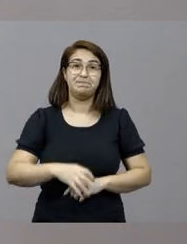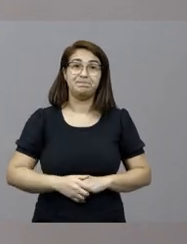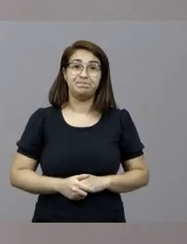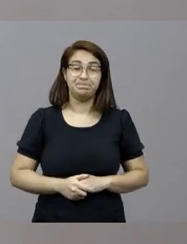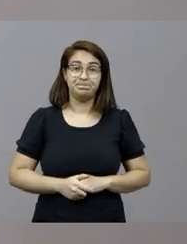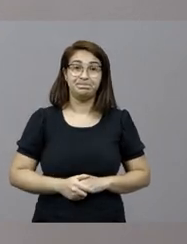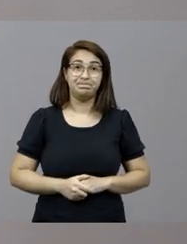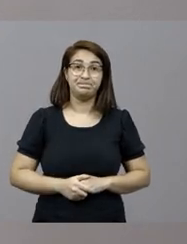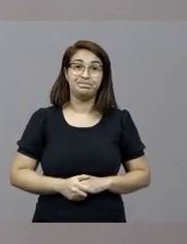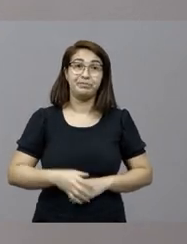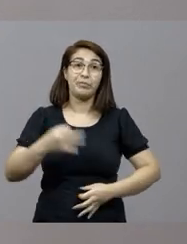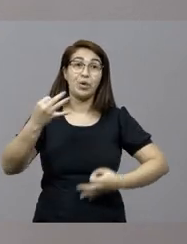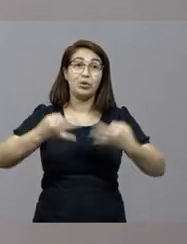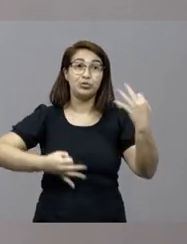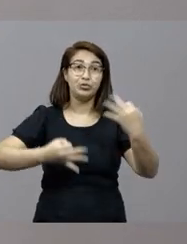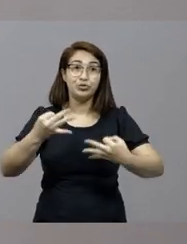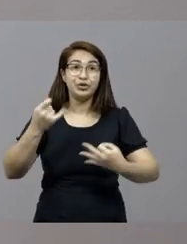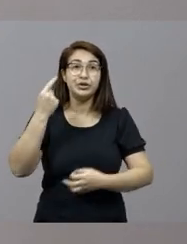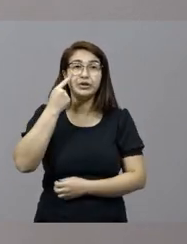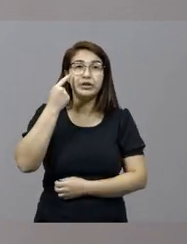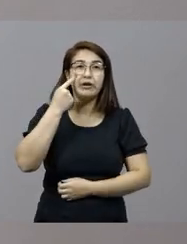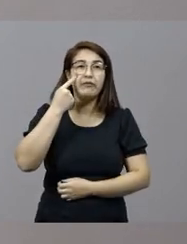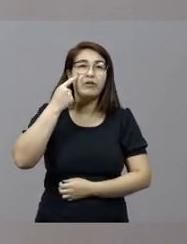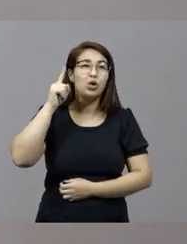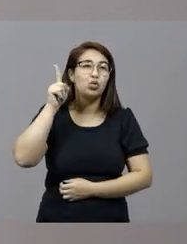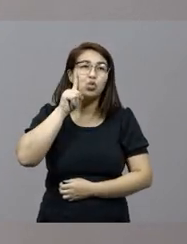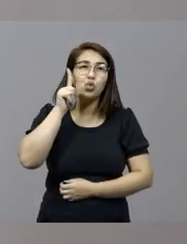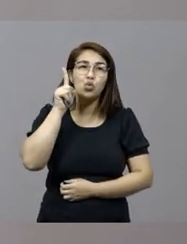Uma justiça que a gente vê diariamente